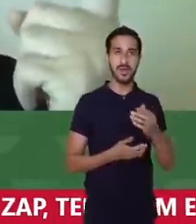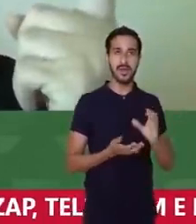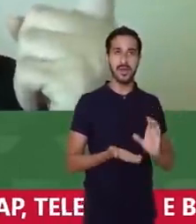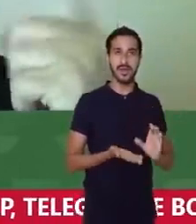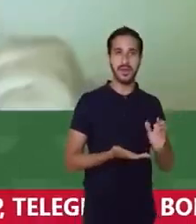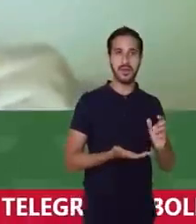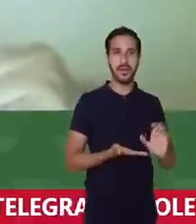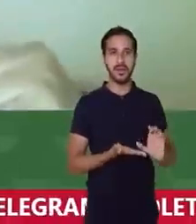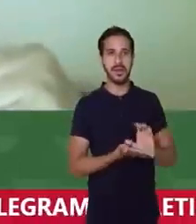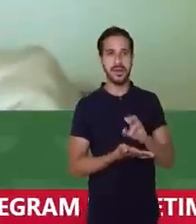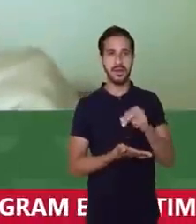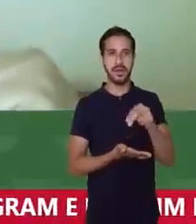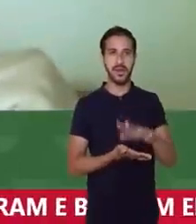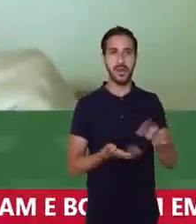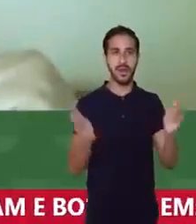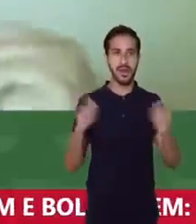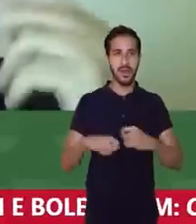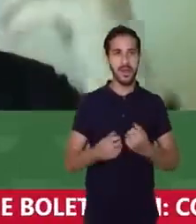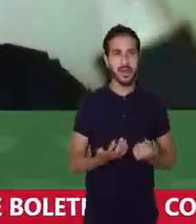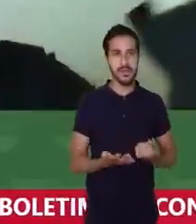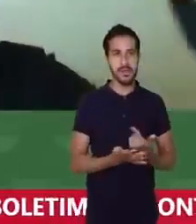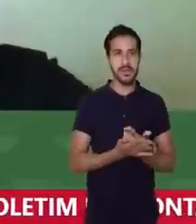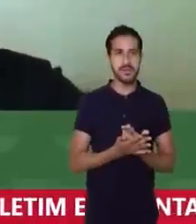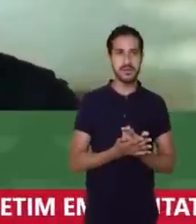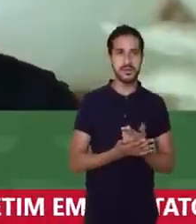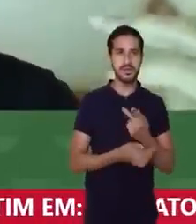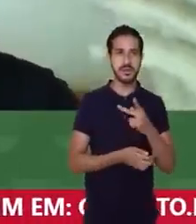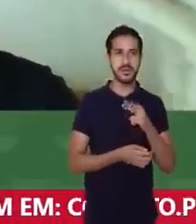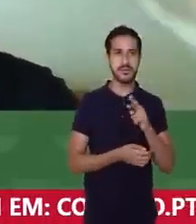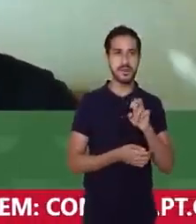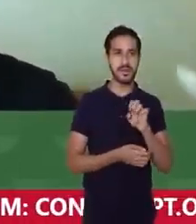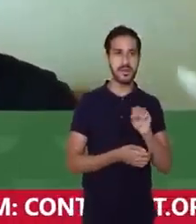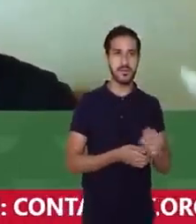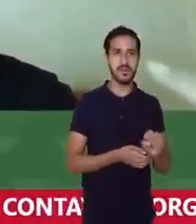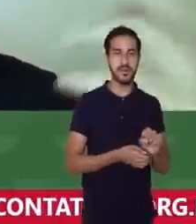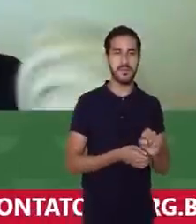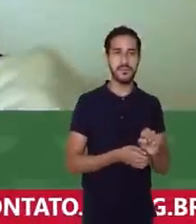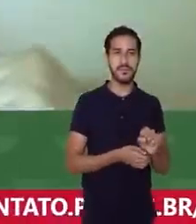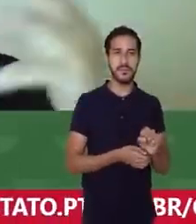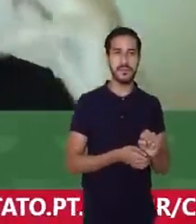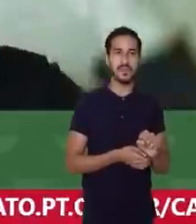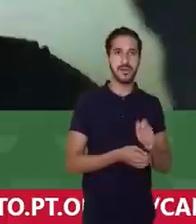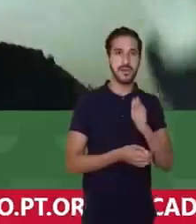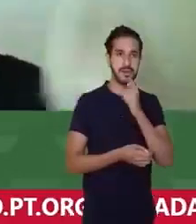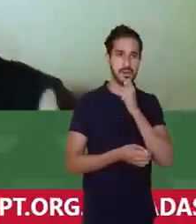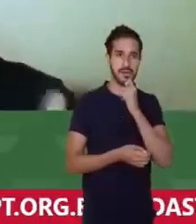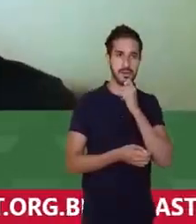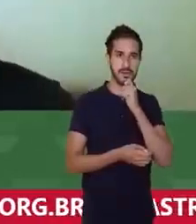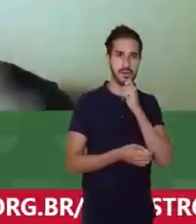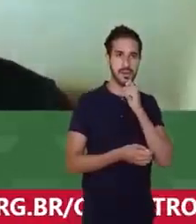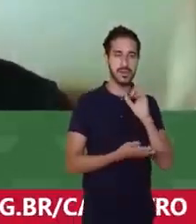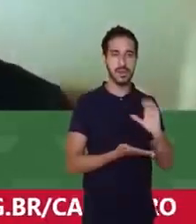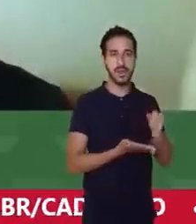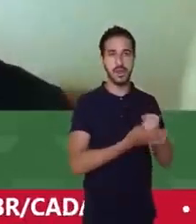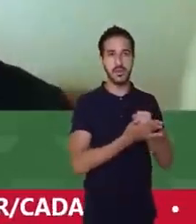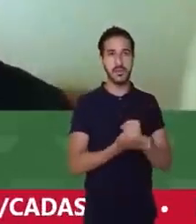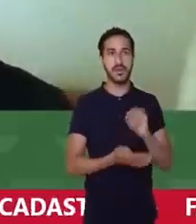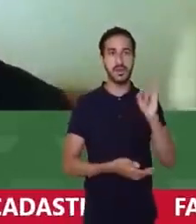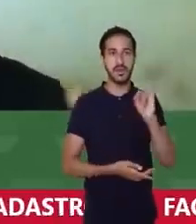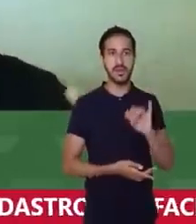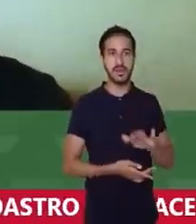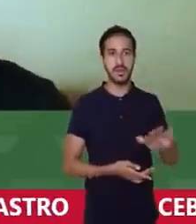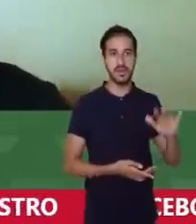nacional capaz de comprar a Petrobras, ou partes da Petrobras, sem injeção internacional de